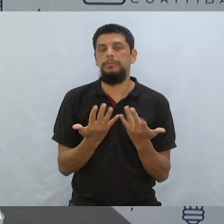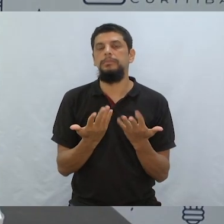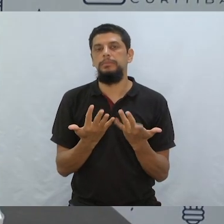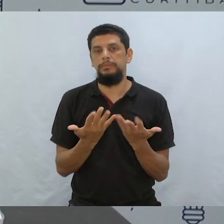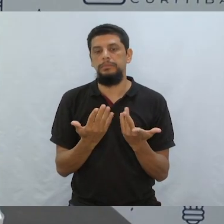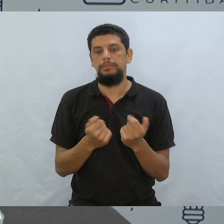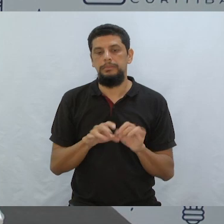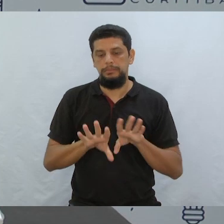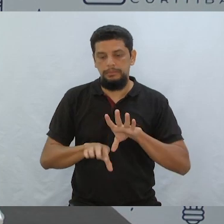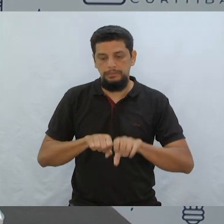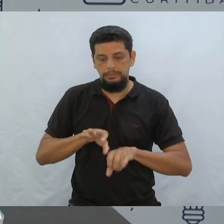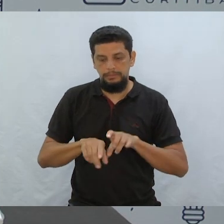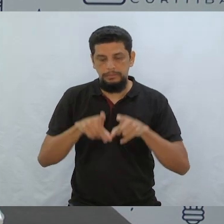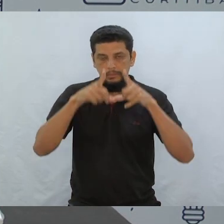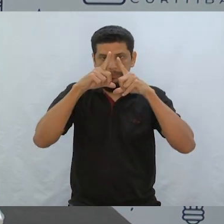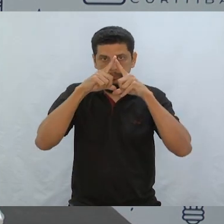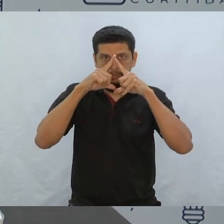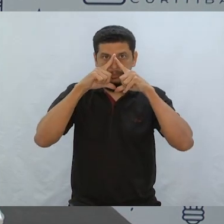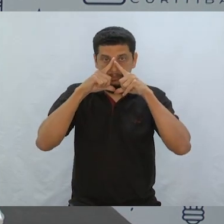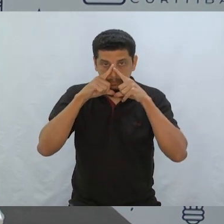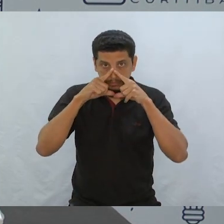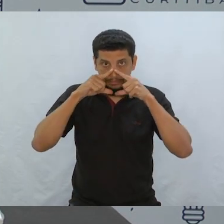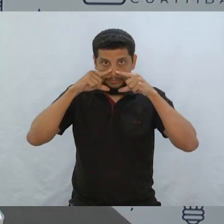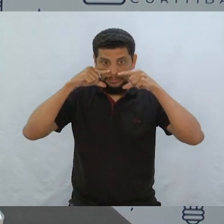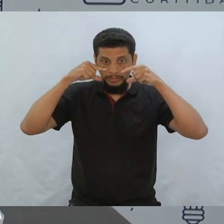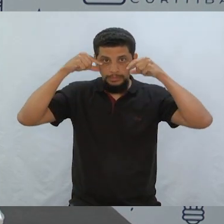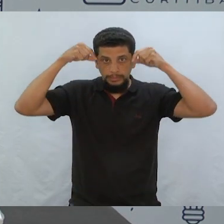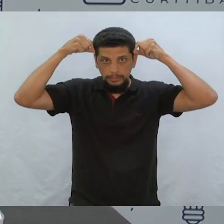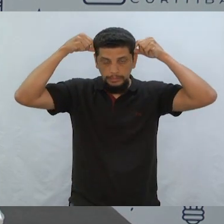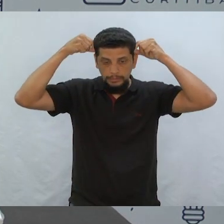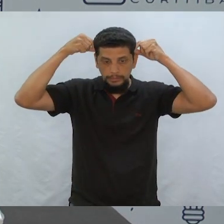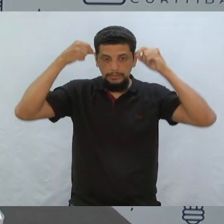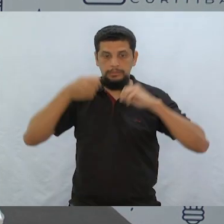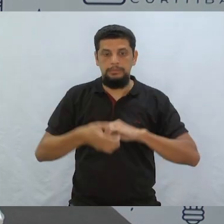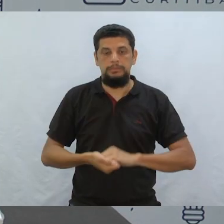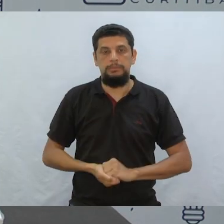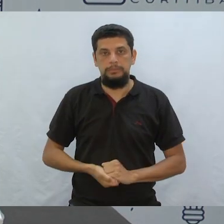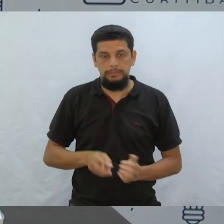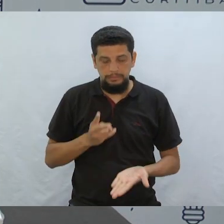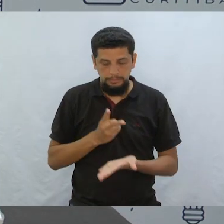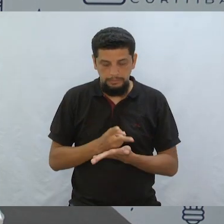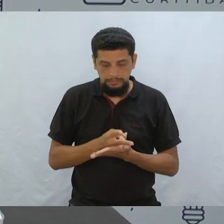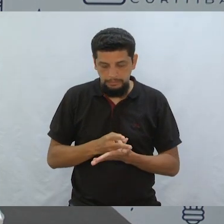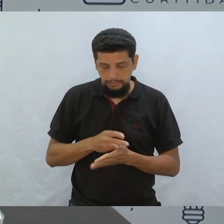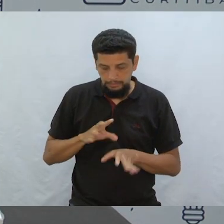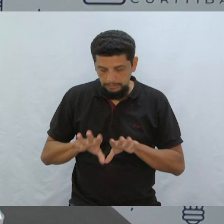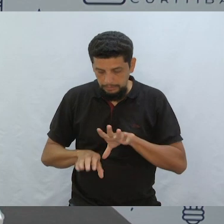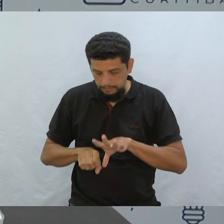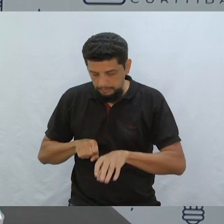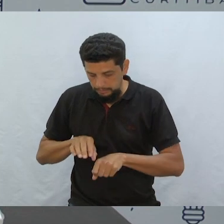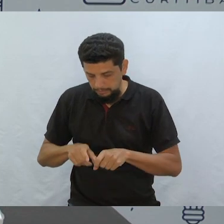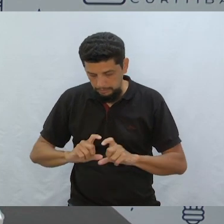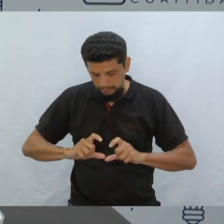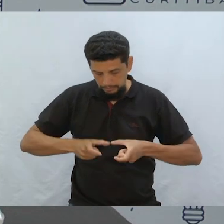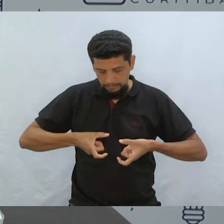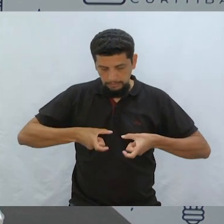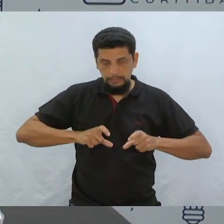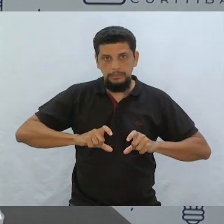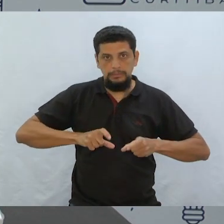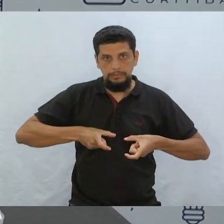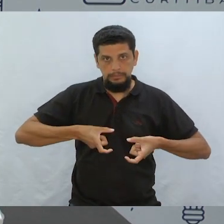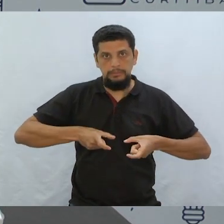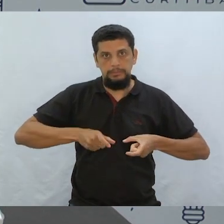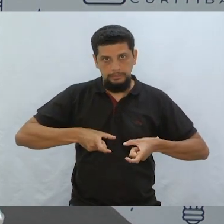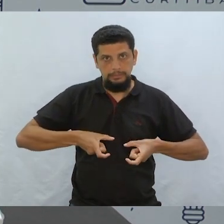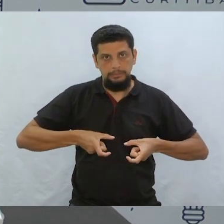né? Bem passado. Pegar a máscara lá no plastiquinho. Sempre pegar a máscara pelo